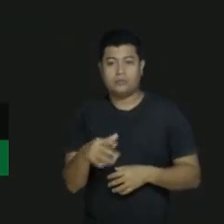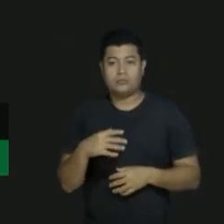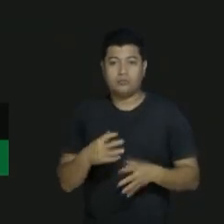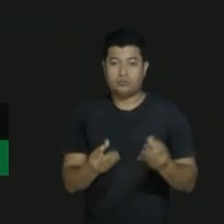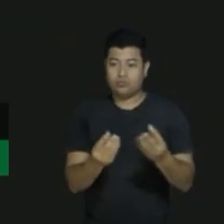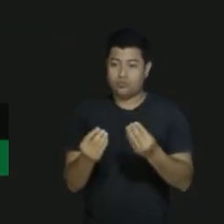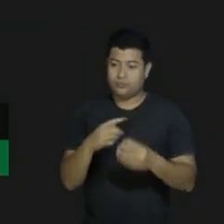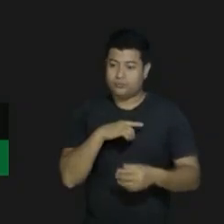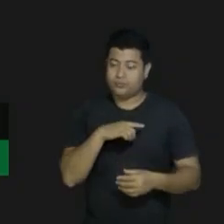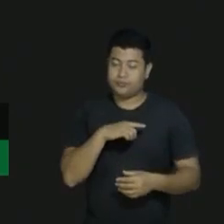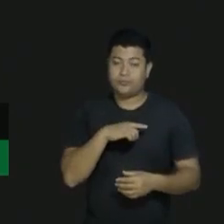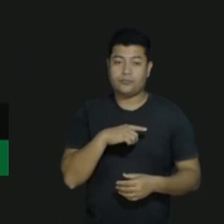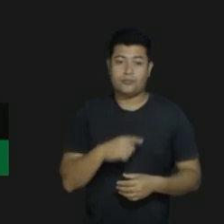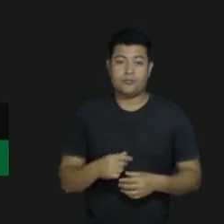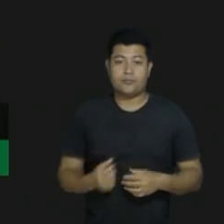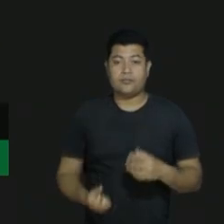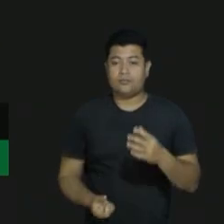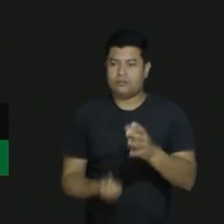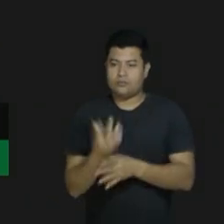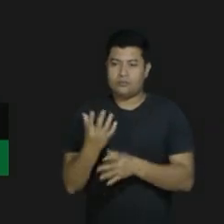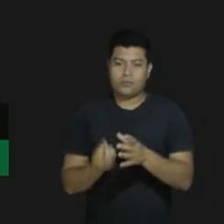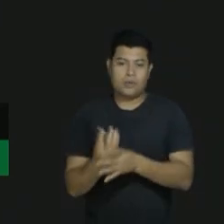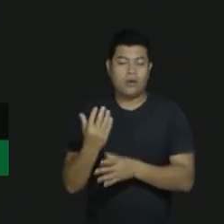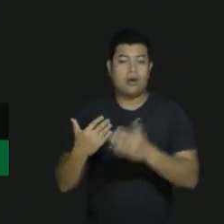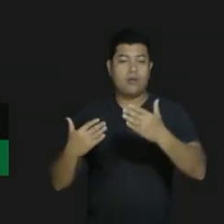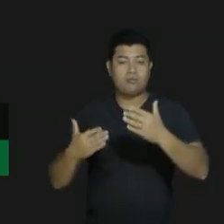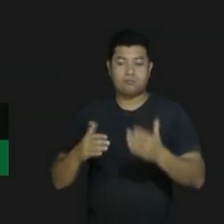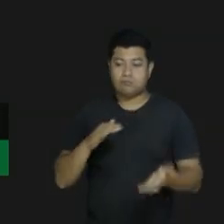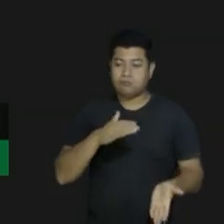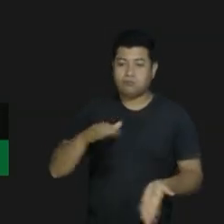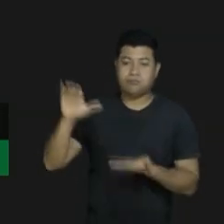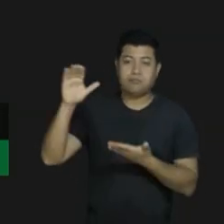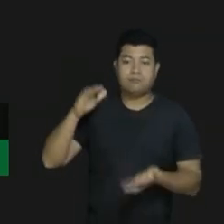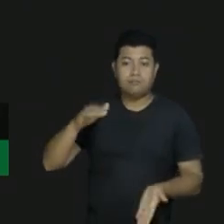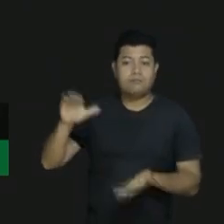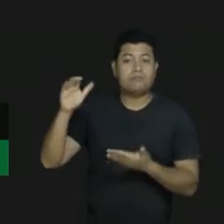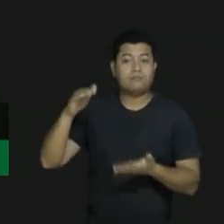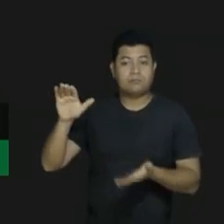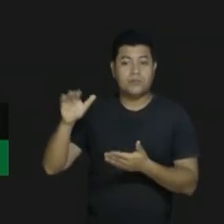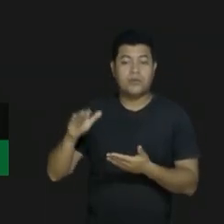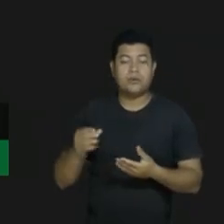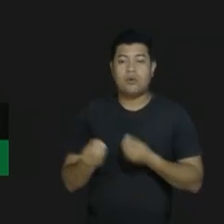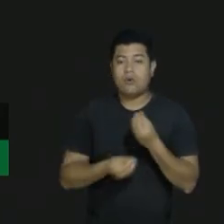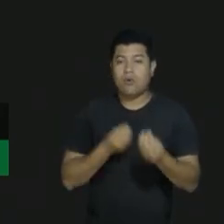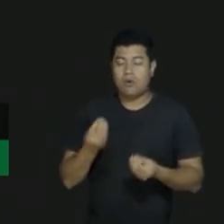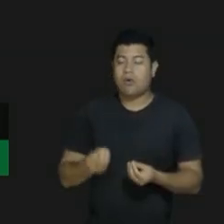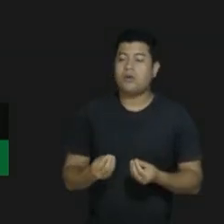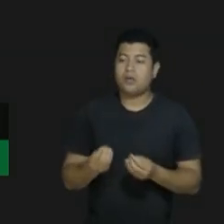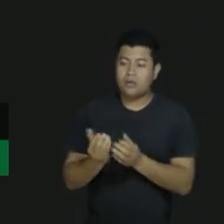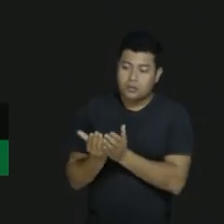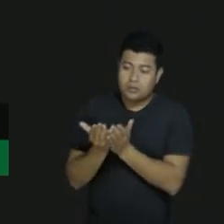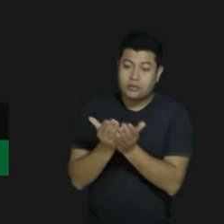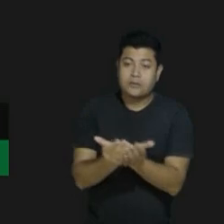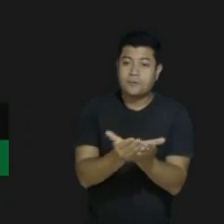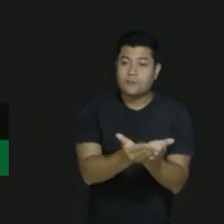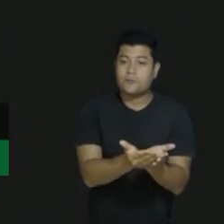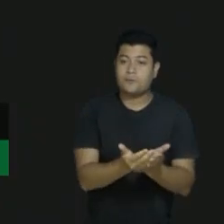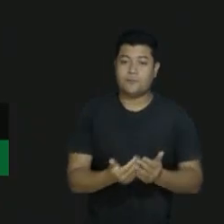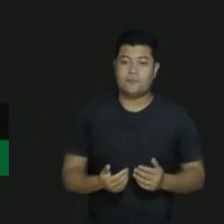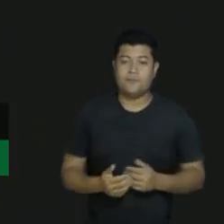principalmente as exportações das grandes empresas saem aí pelos nossos portos do nosso estado. Então, esse evento tem tudo a